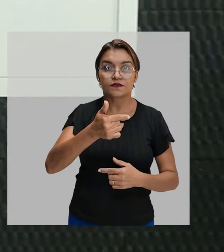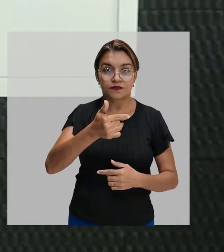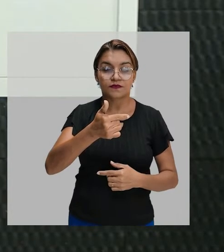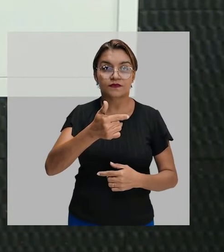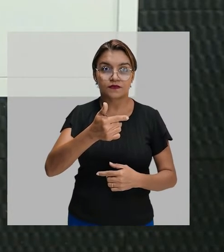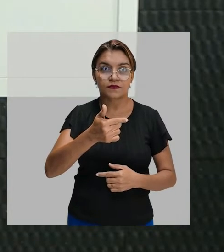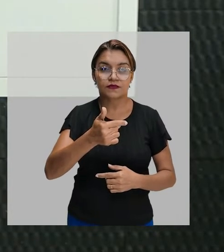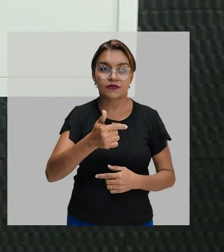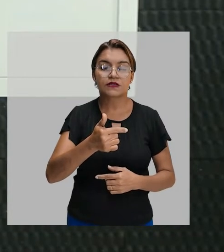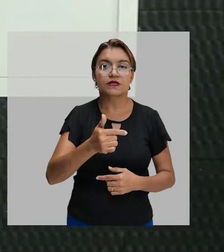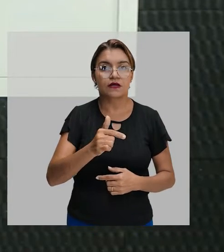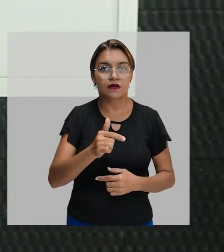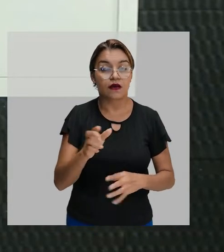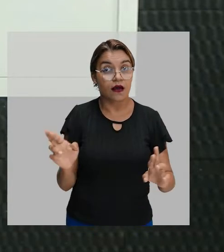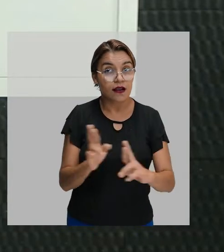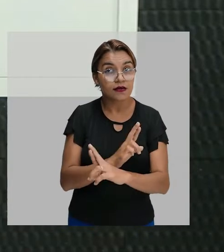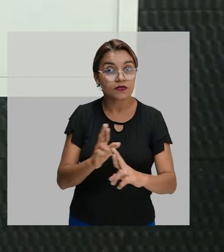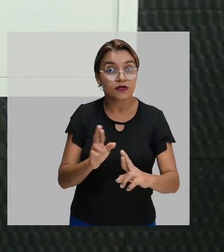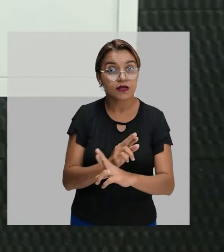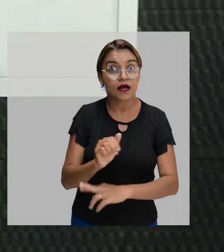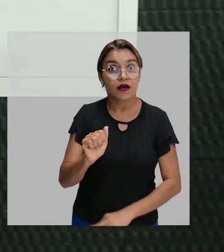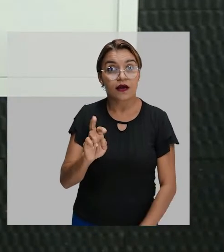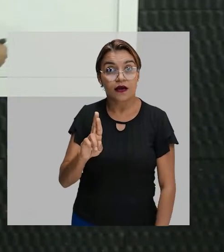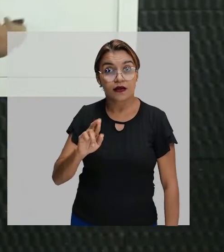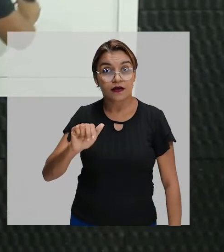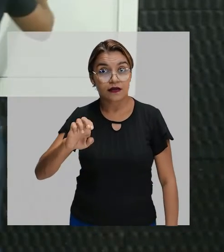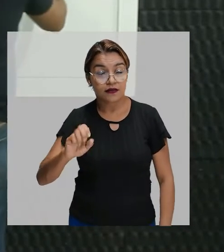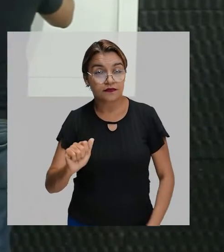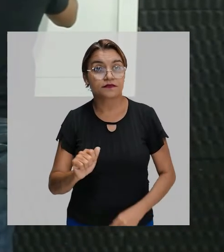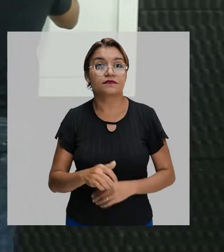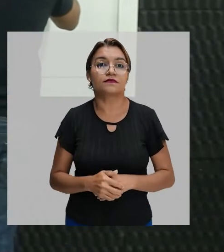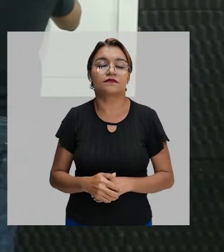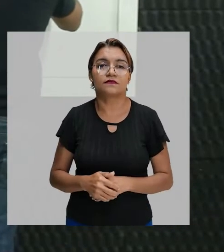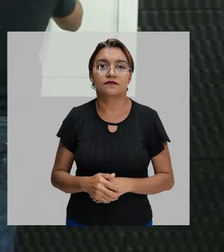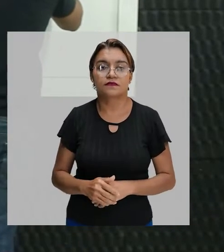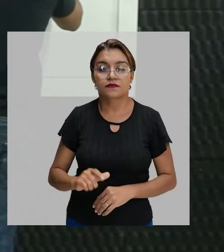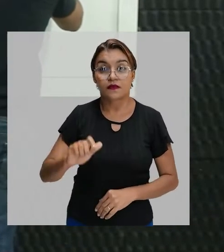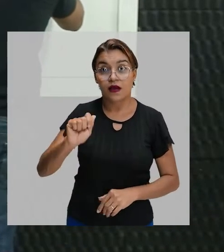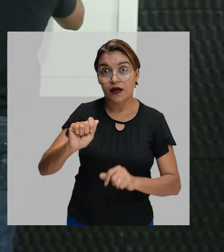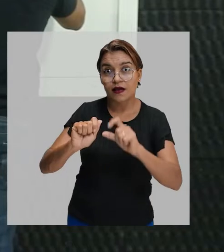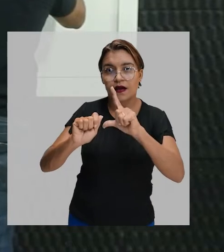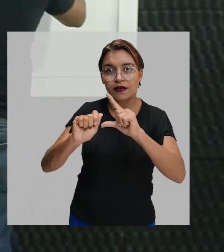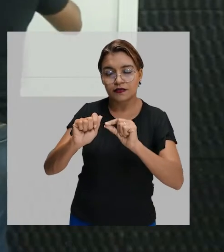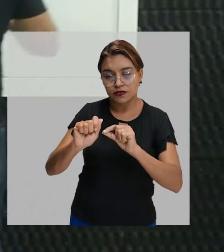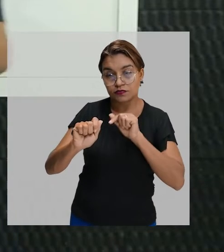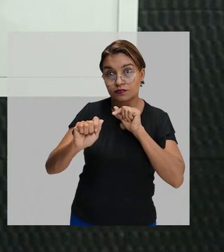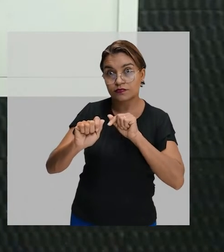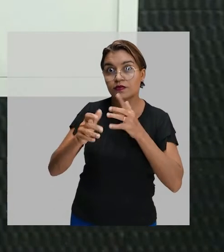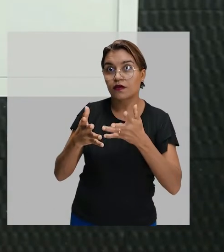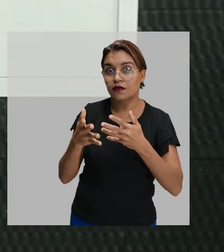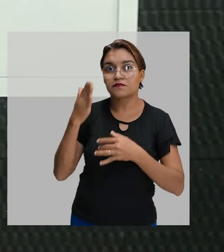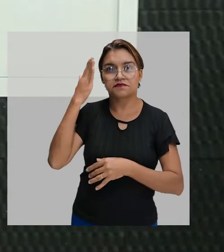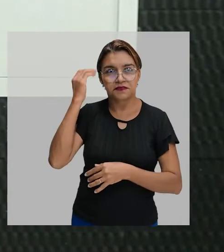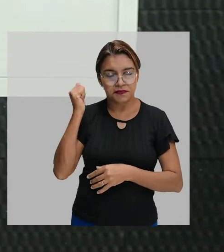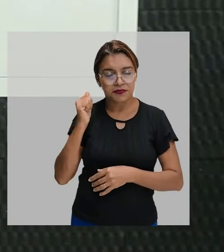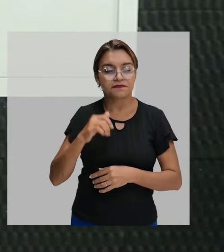é que eu tô relacionando com área essa área a Zinho é o que eu quero saber